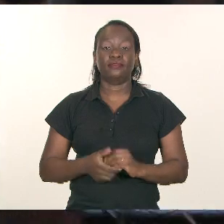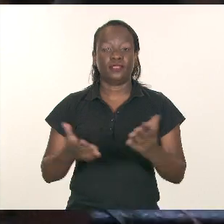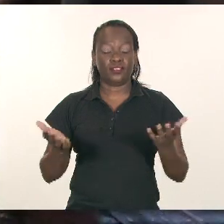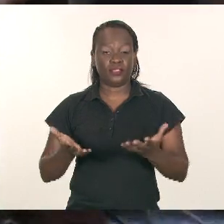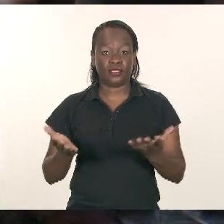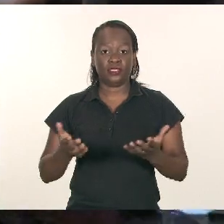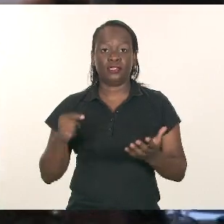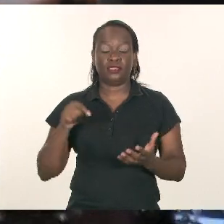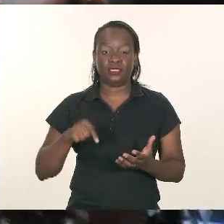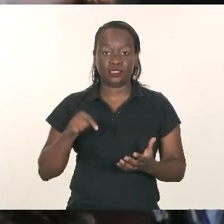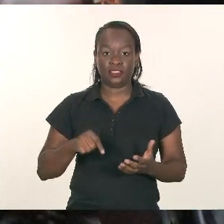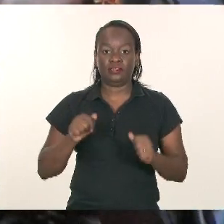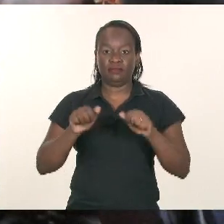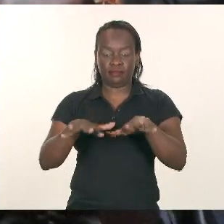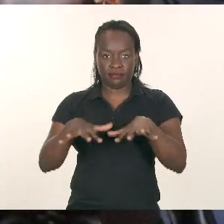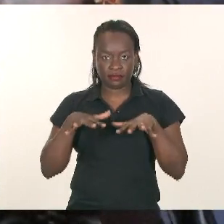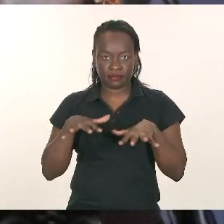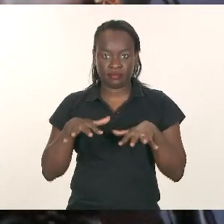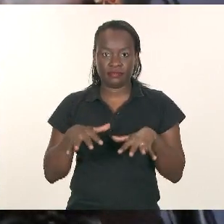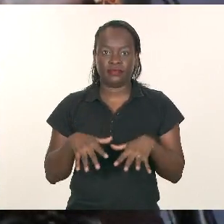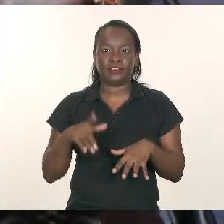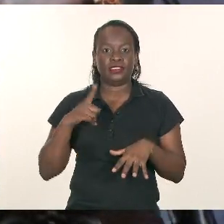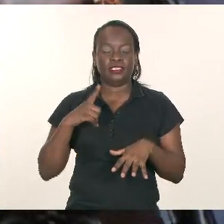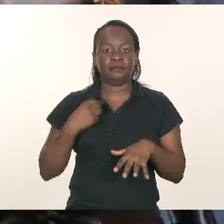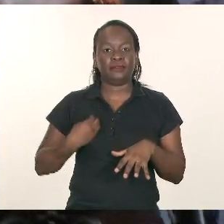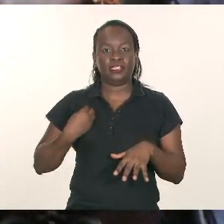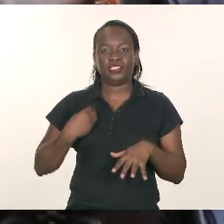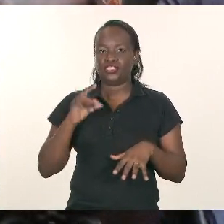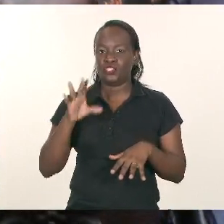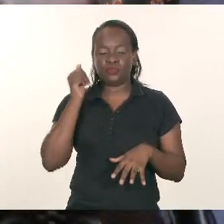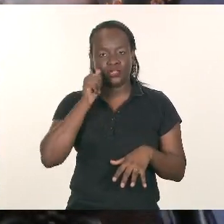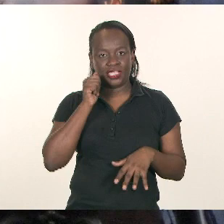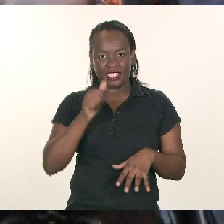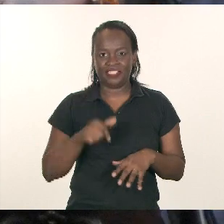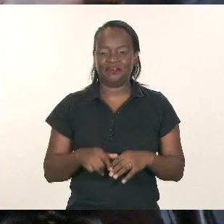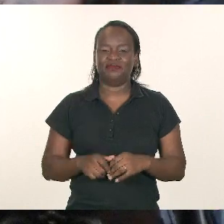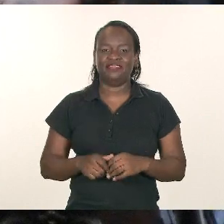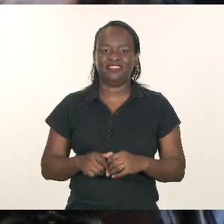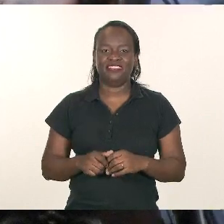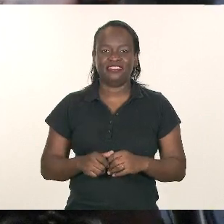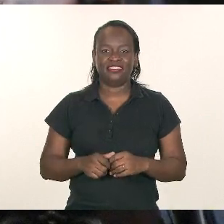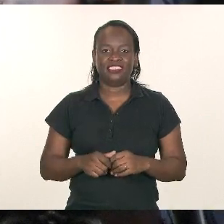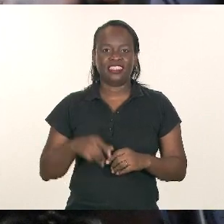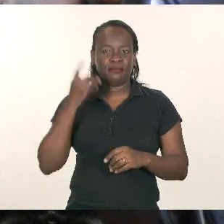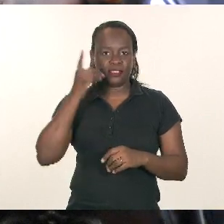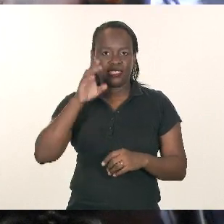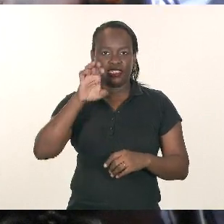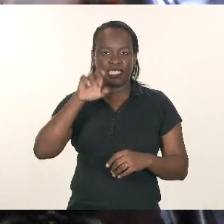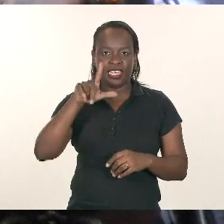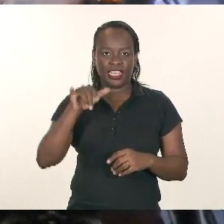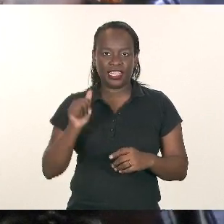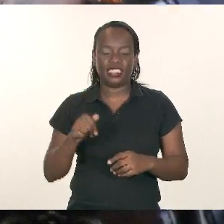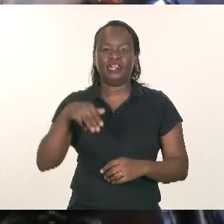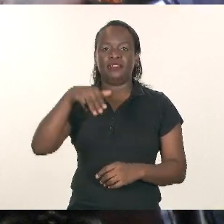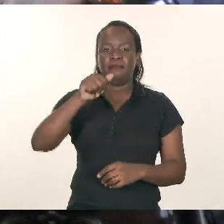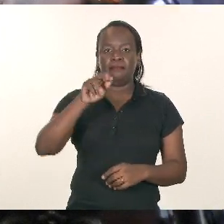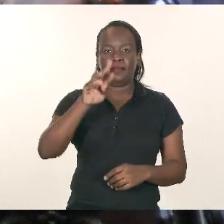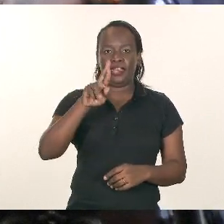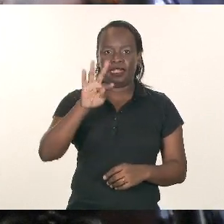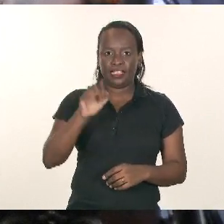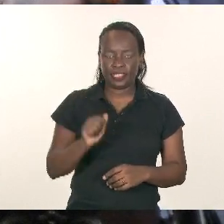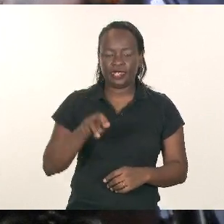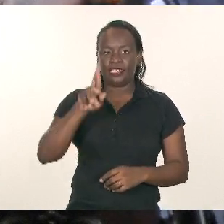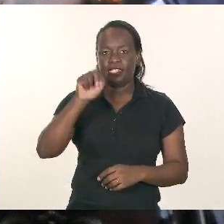que hoje aqui Alô, o plenário só tem a presença feminina no plenário. Deputada Célia, deputada Marta,